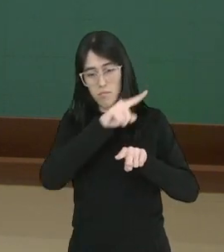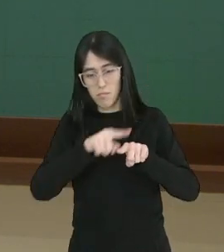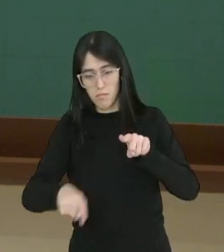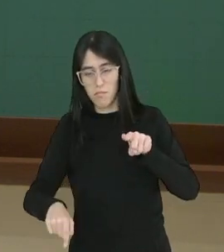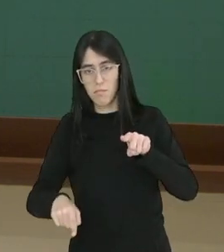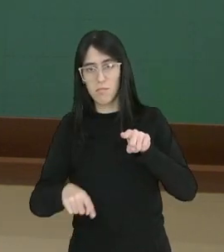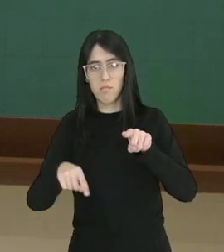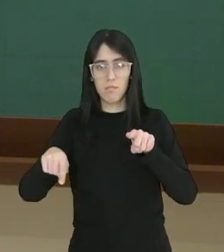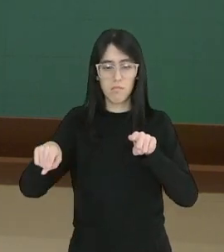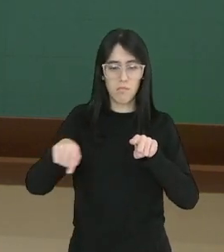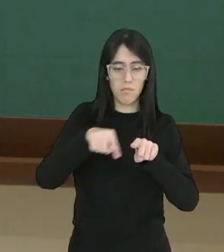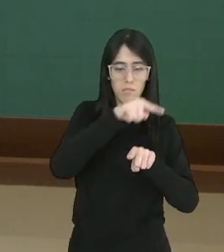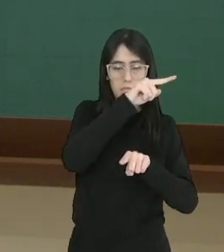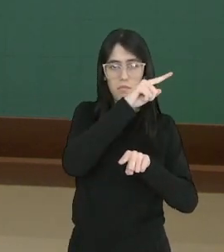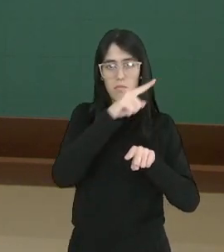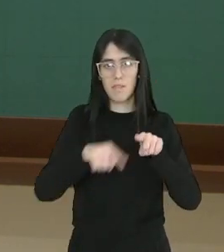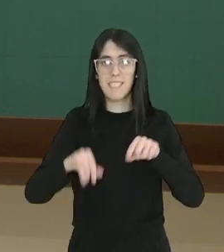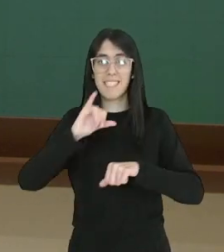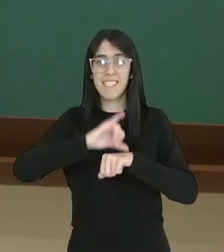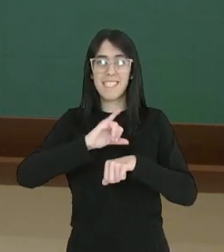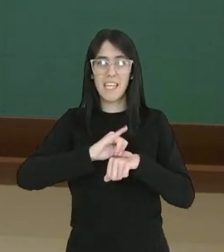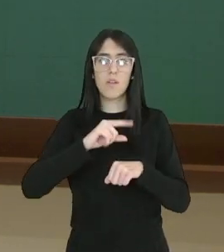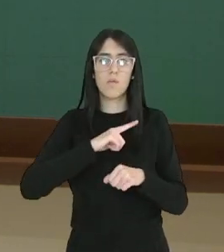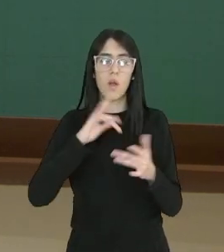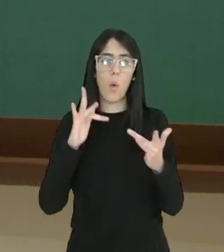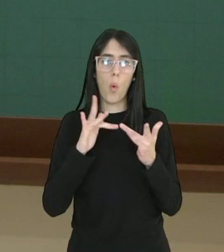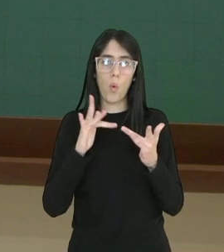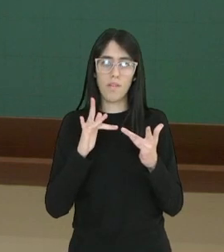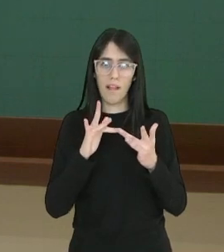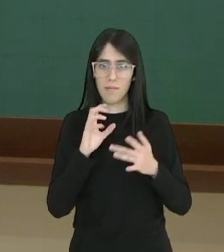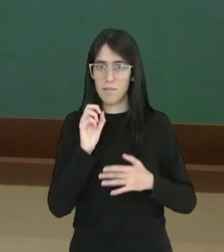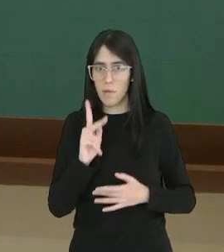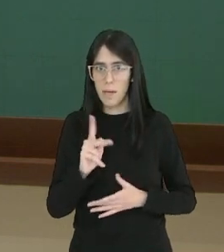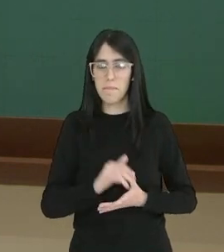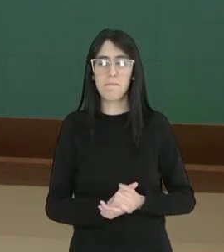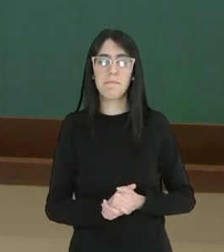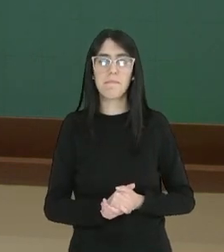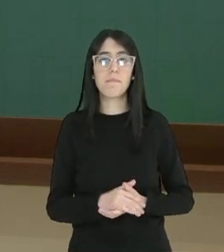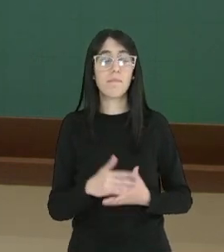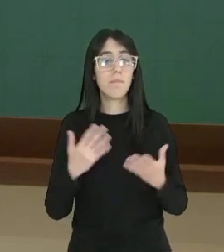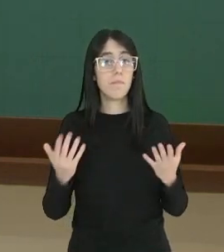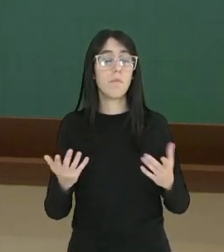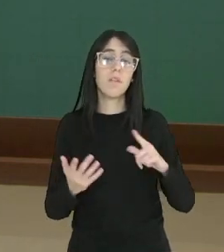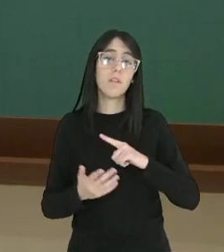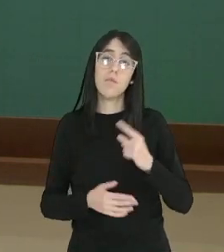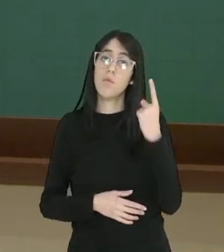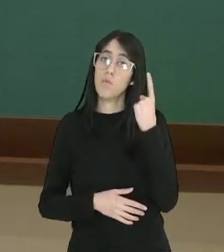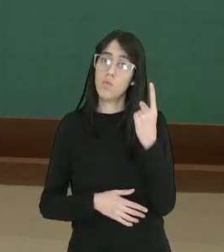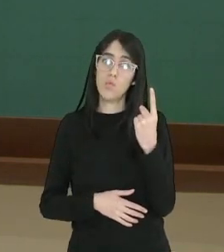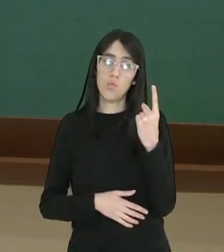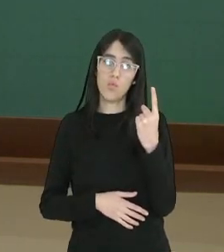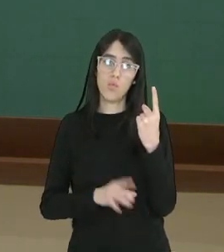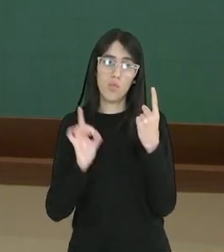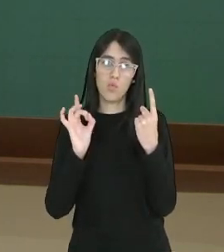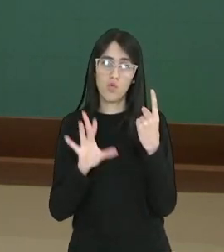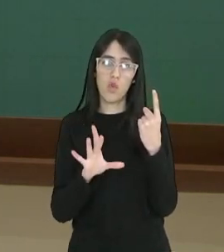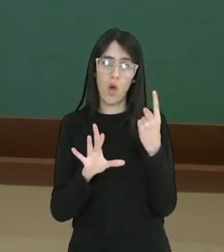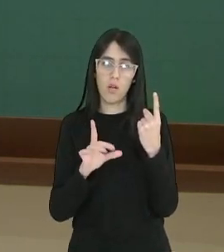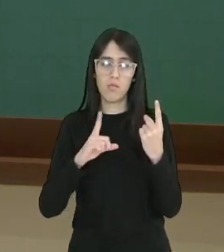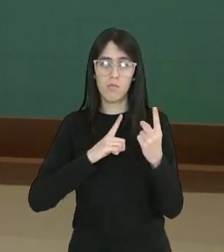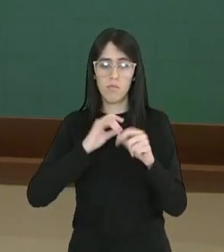da circunferência ou pelo ponto central da circunferência. Então, nós só temos um segmento aí que